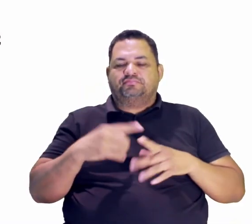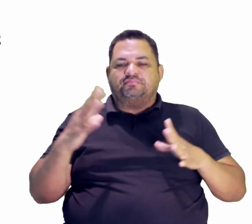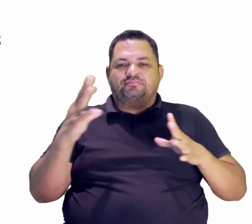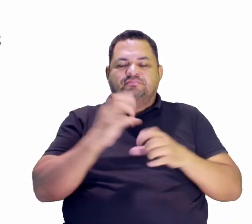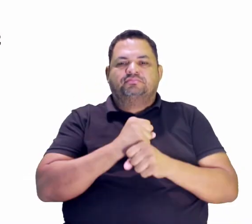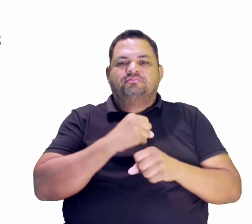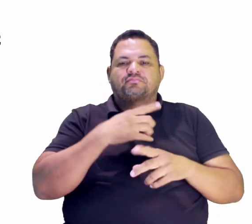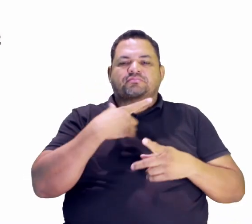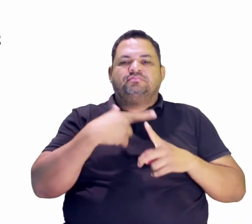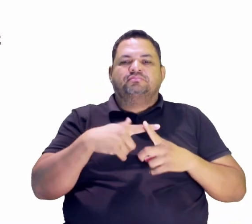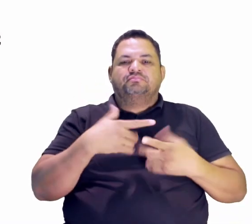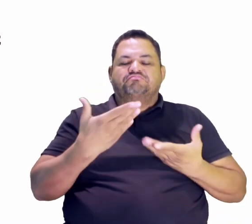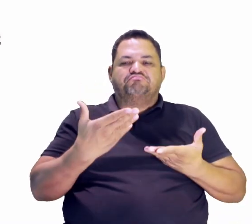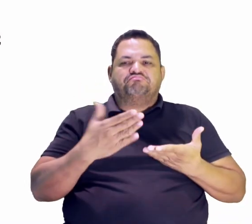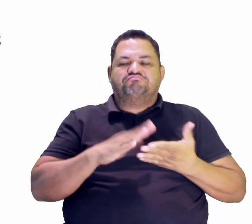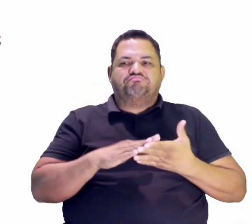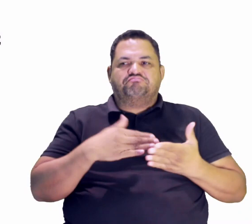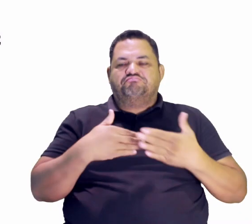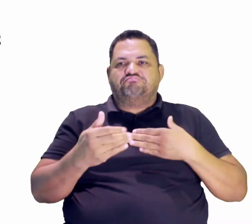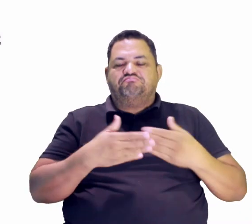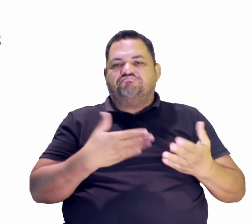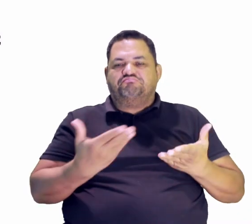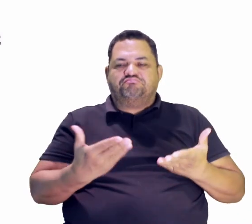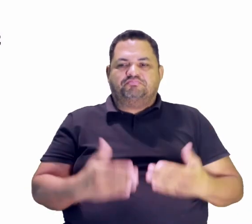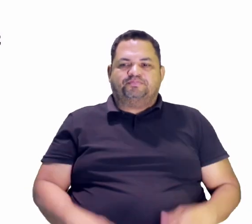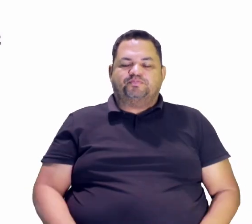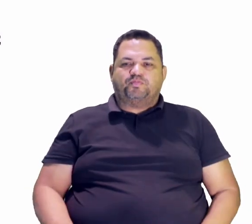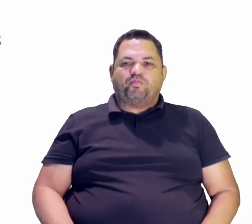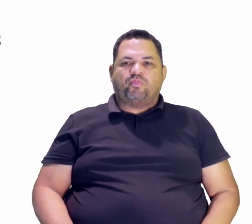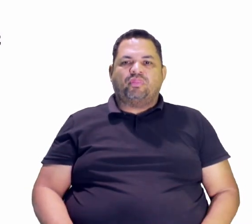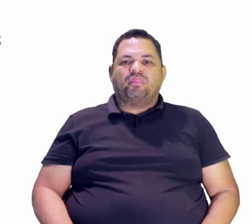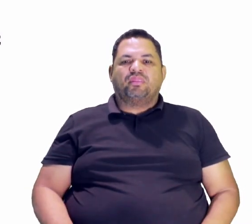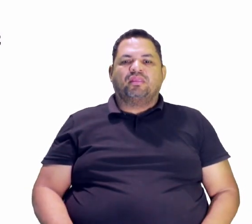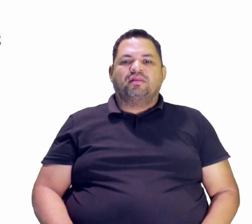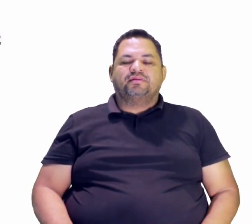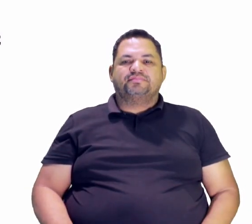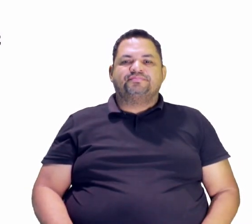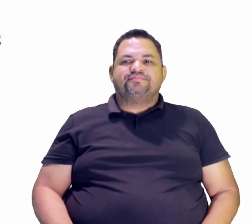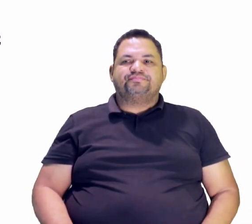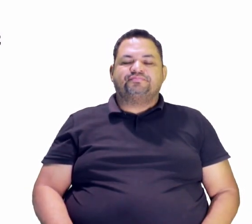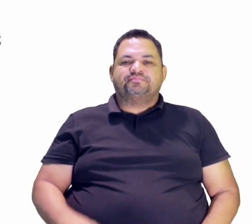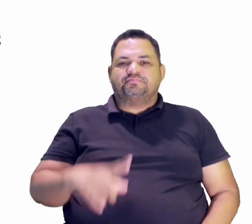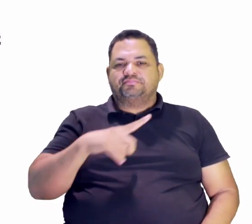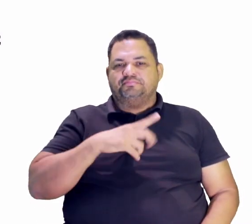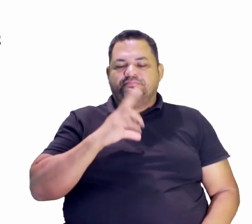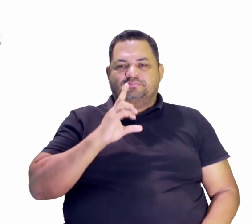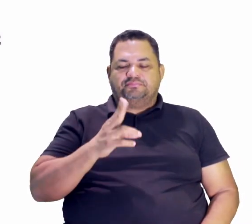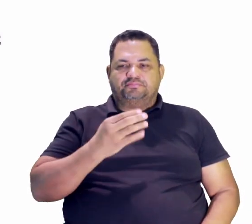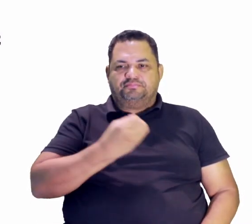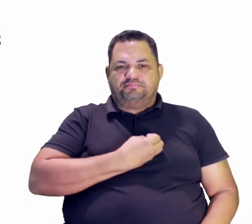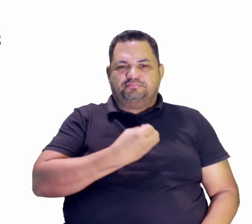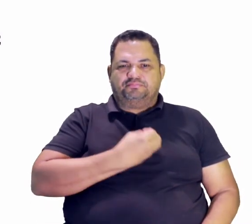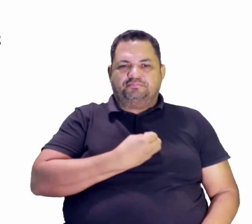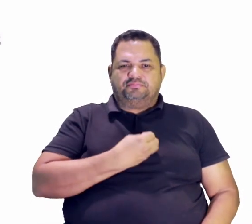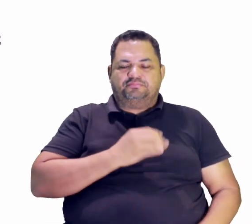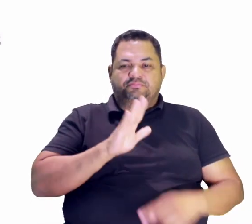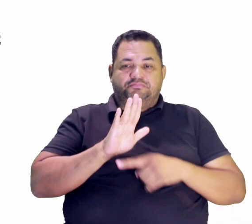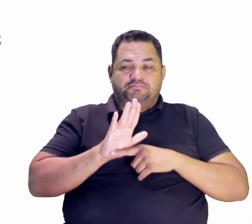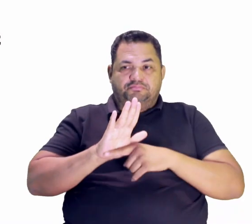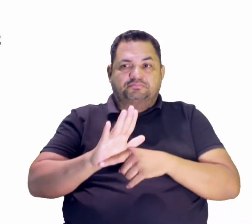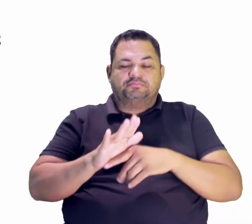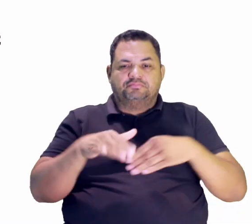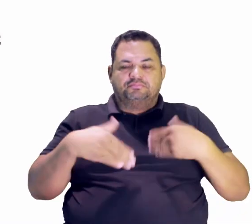soma. Não importa quem você coloca na soma, né? Vai dar a mesma coisa. Então, isso aí ajuda